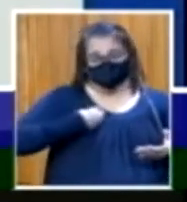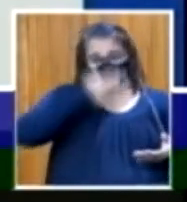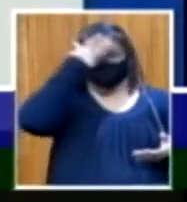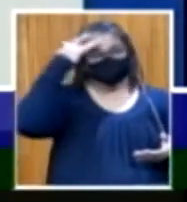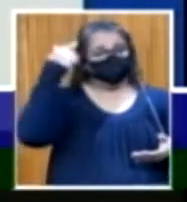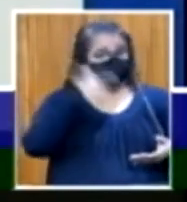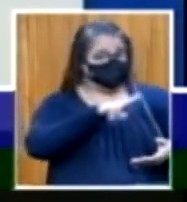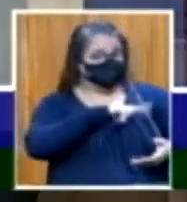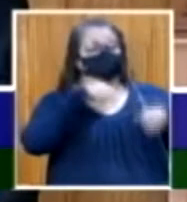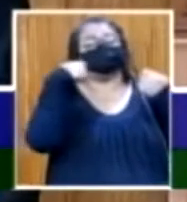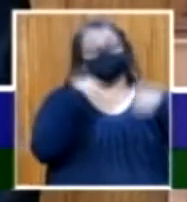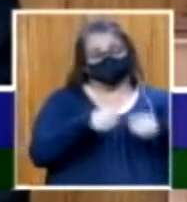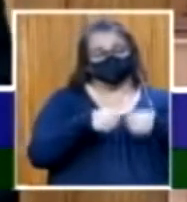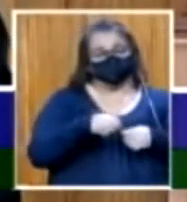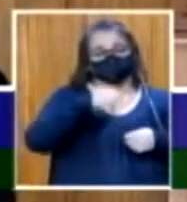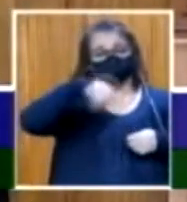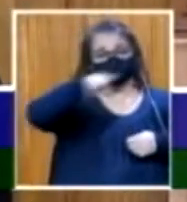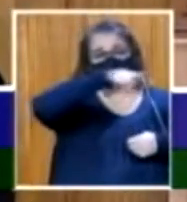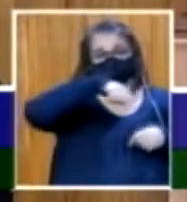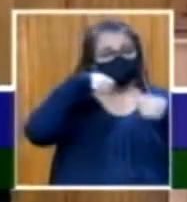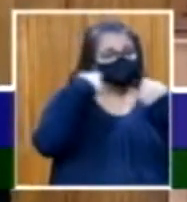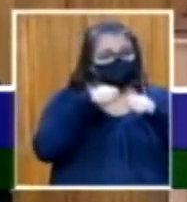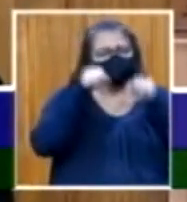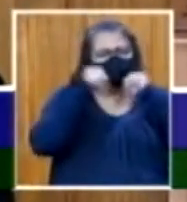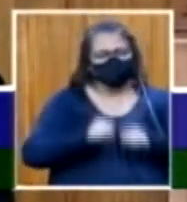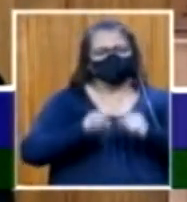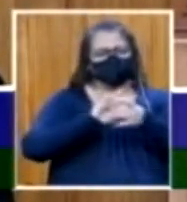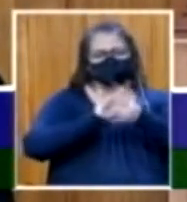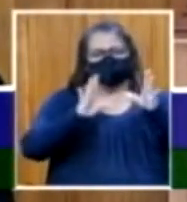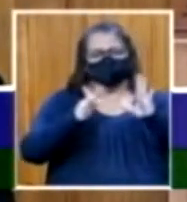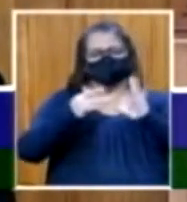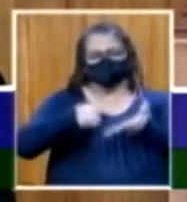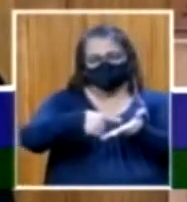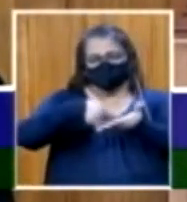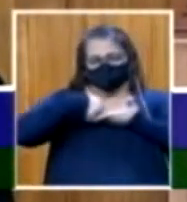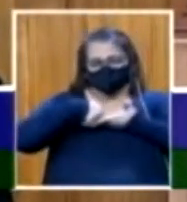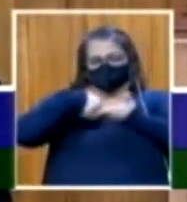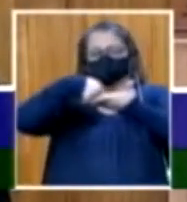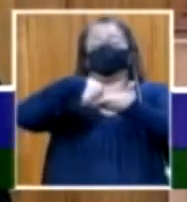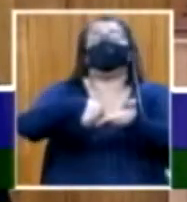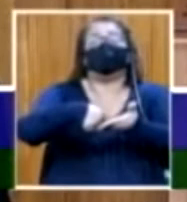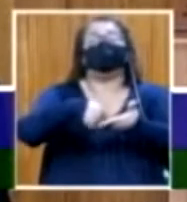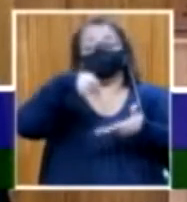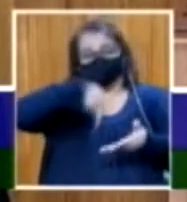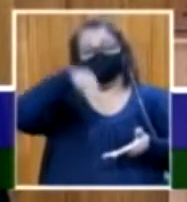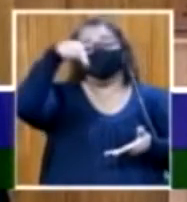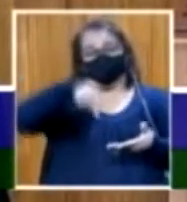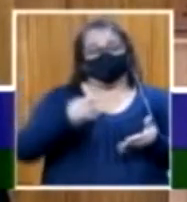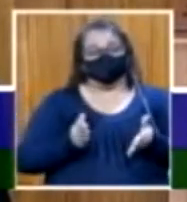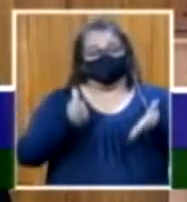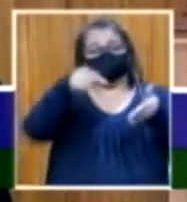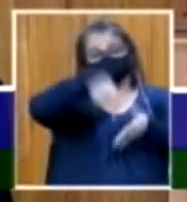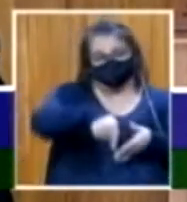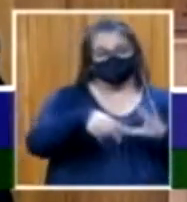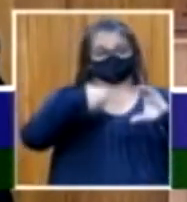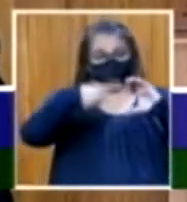à disposição para qualquer outro debate, porque para mim é uma satisfação